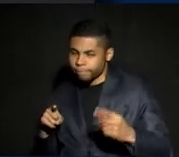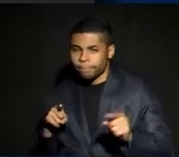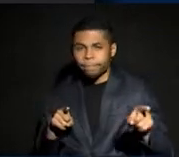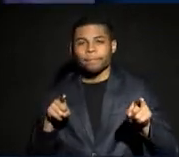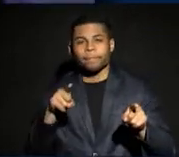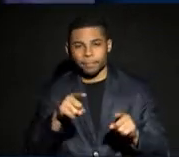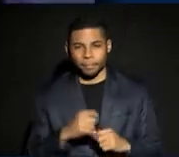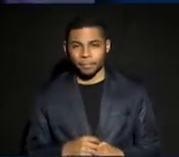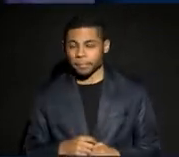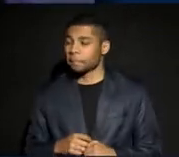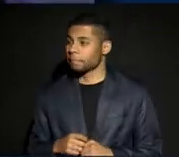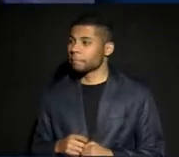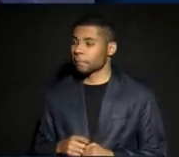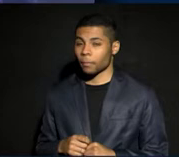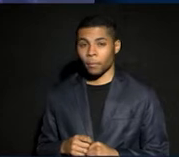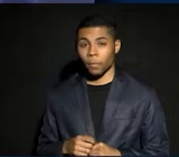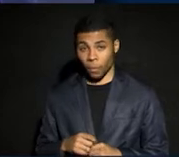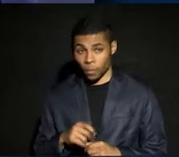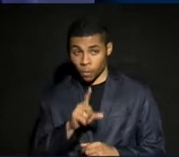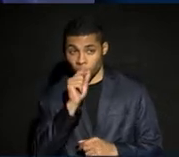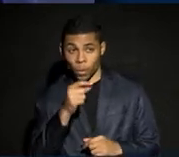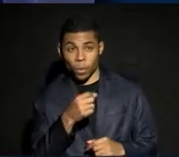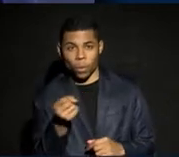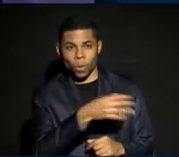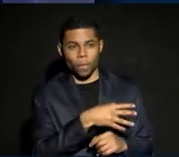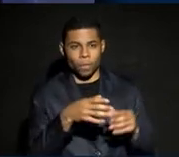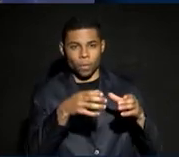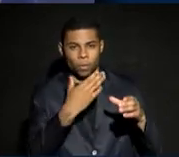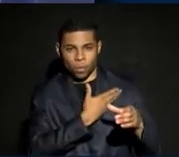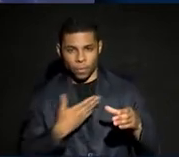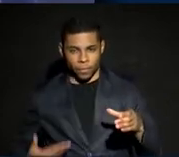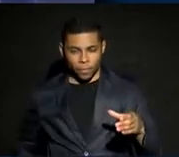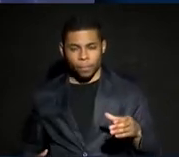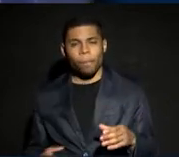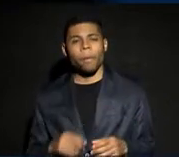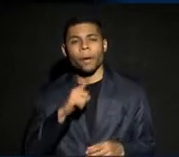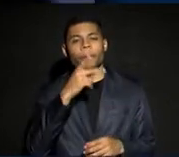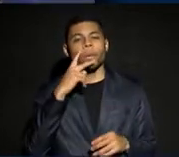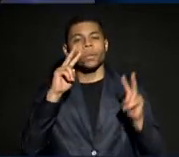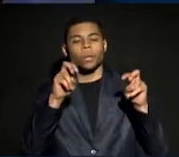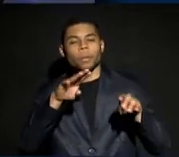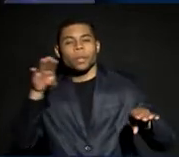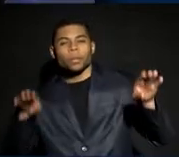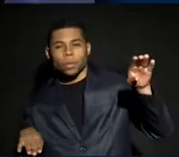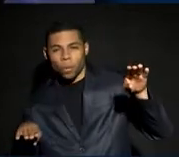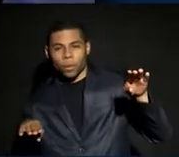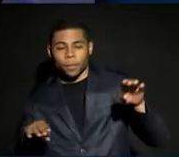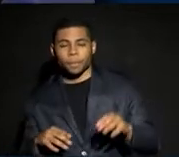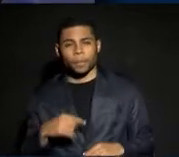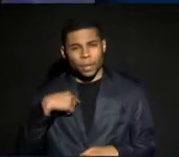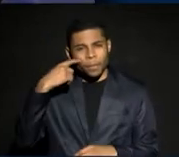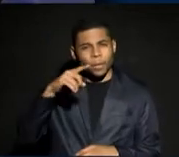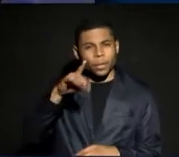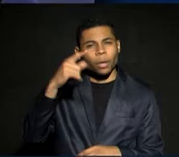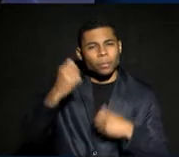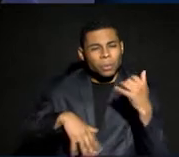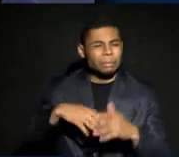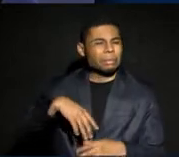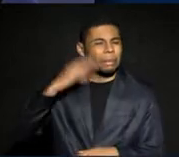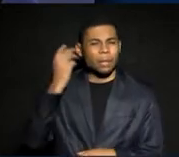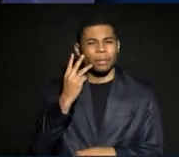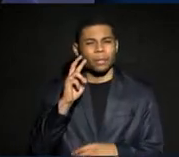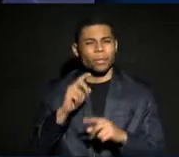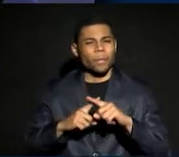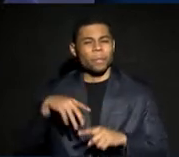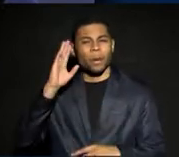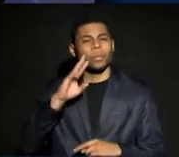Entrando no programa de governo, o senhor falou de desigualdade. Né? Eu contei, o seu programa fala 35 vezes em combater a desigualdade. E seu programa